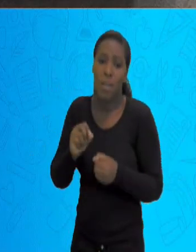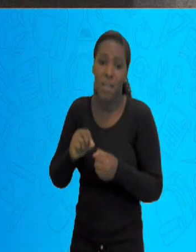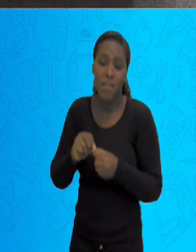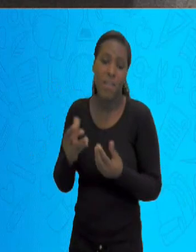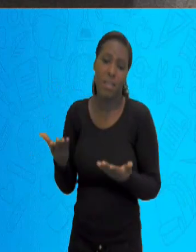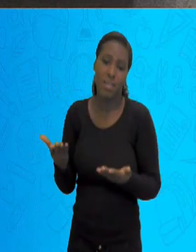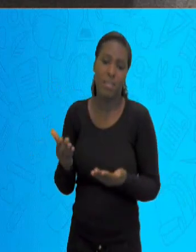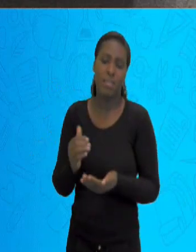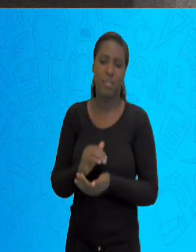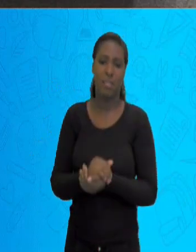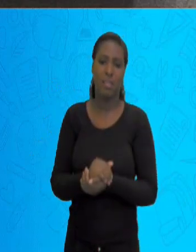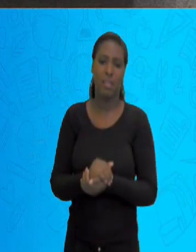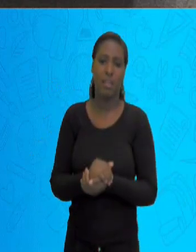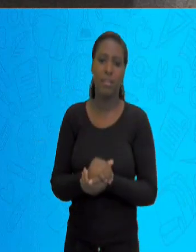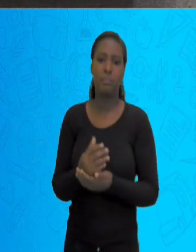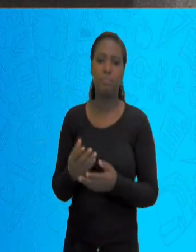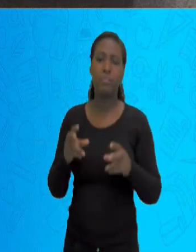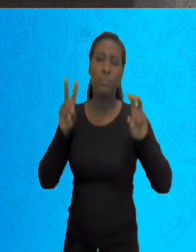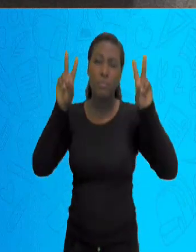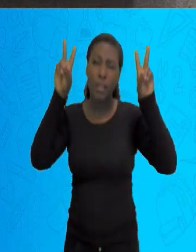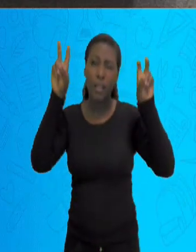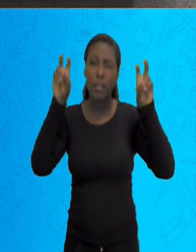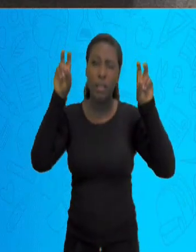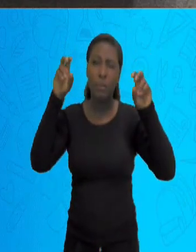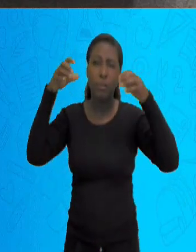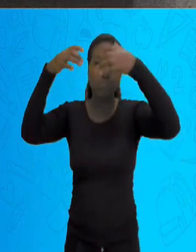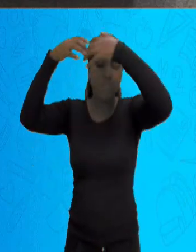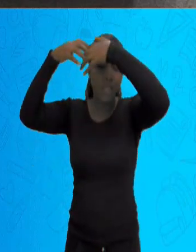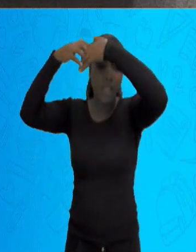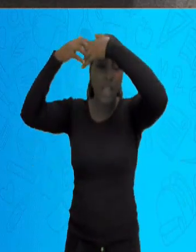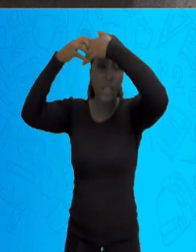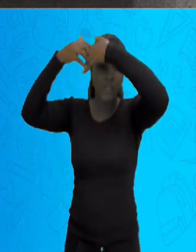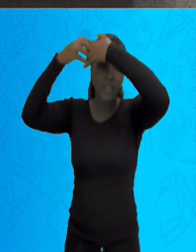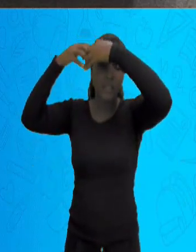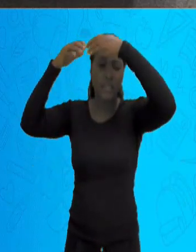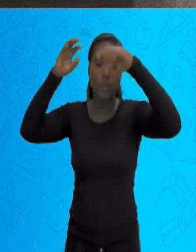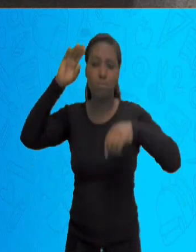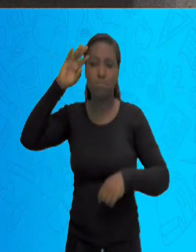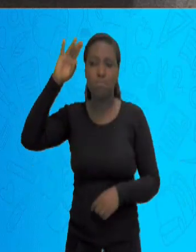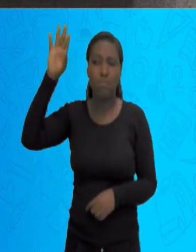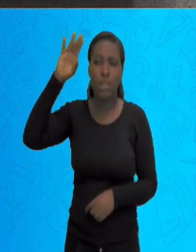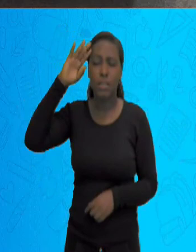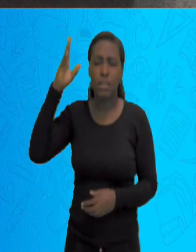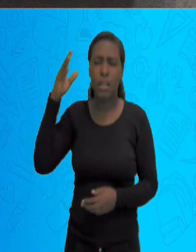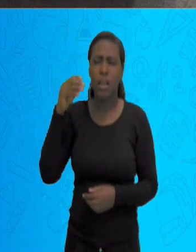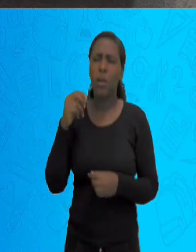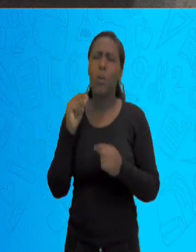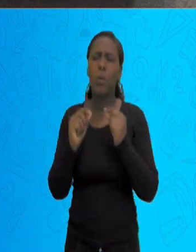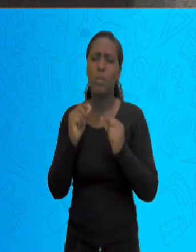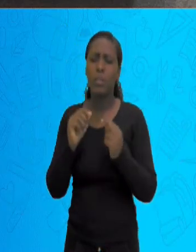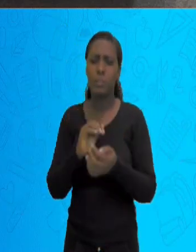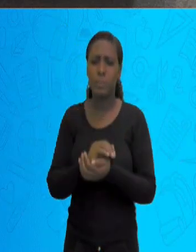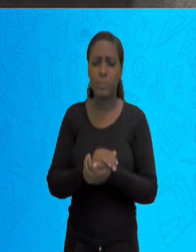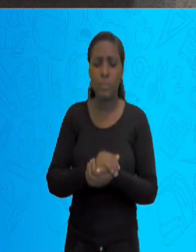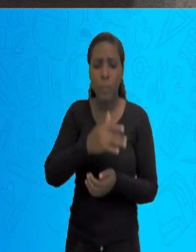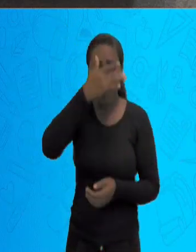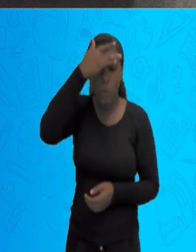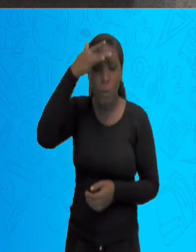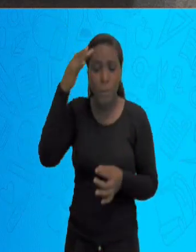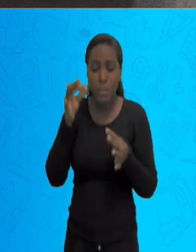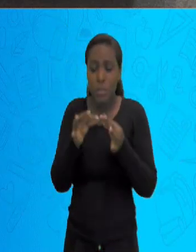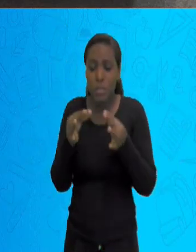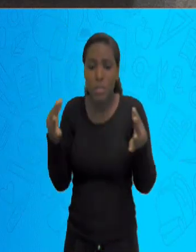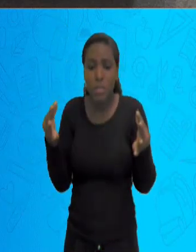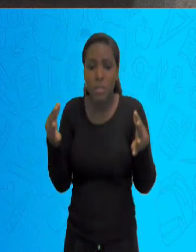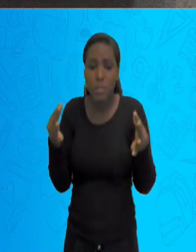essa reflexão de uma pessoa simples que sai inocente de casa para alimentar pessoas e,